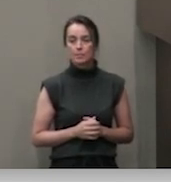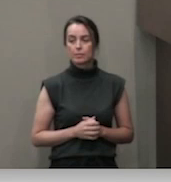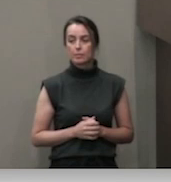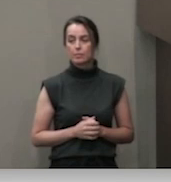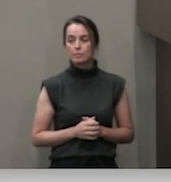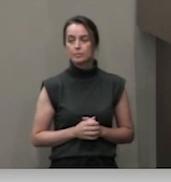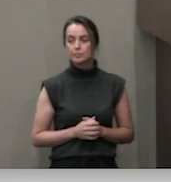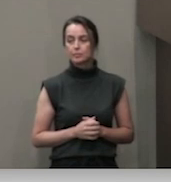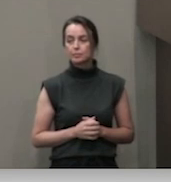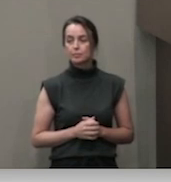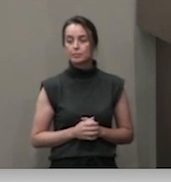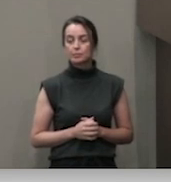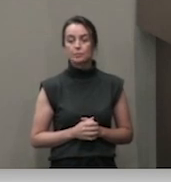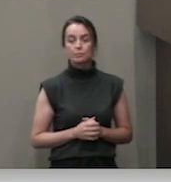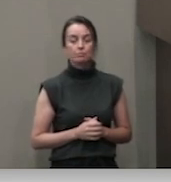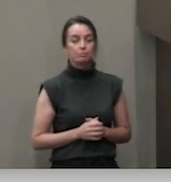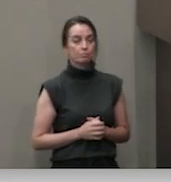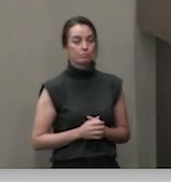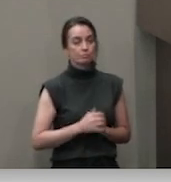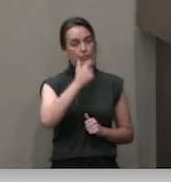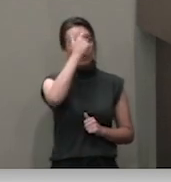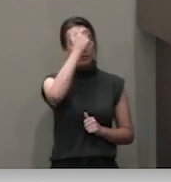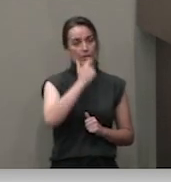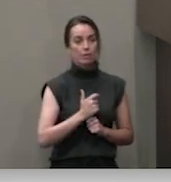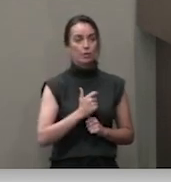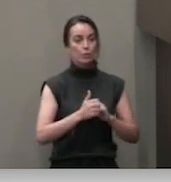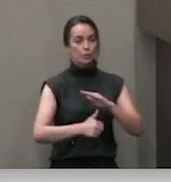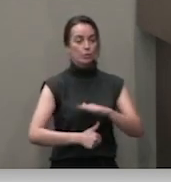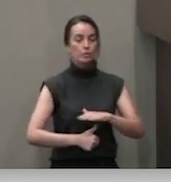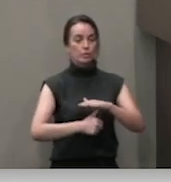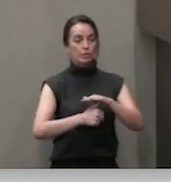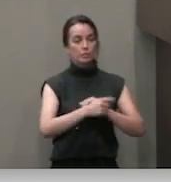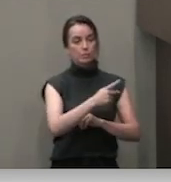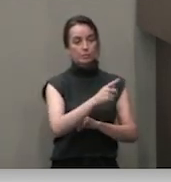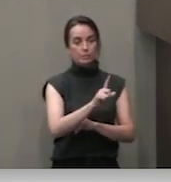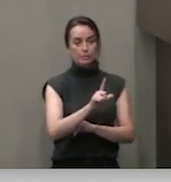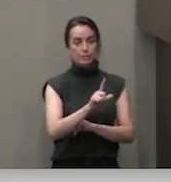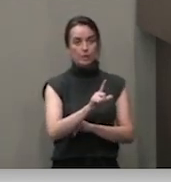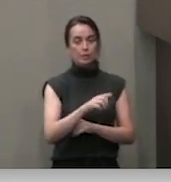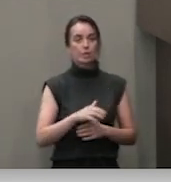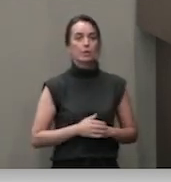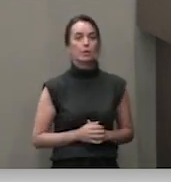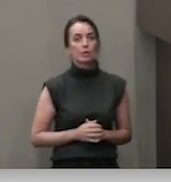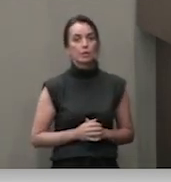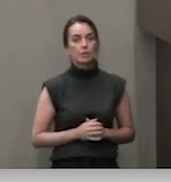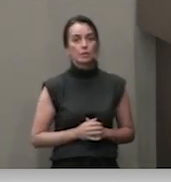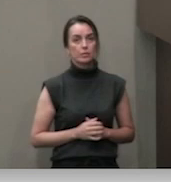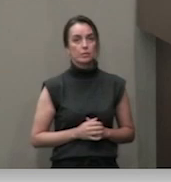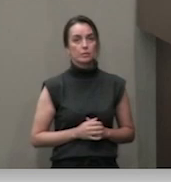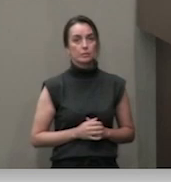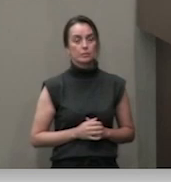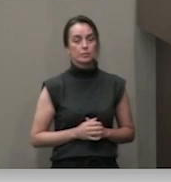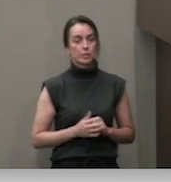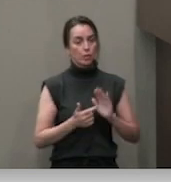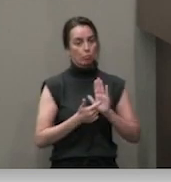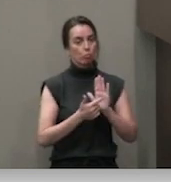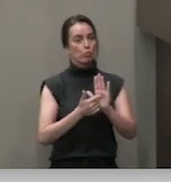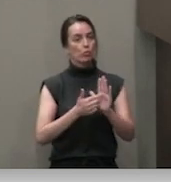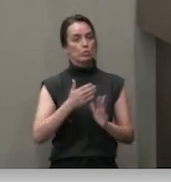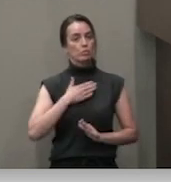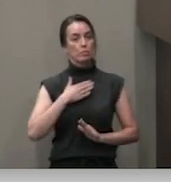inscrição como líder do partido Liberal venho me posicionar nesta Tribuna